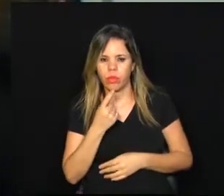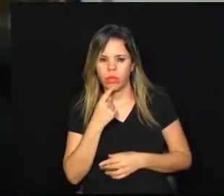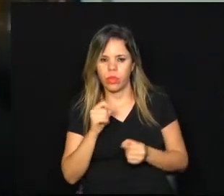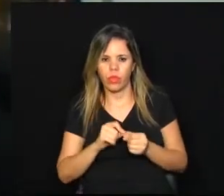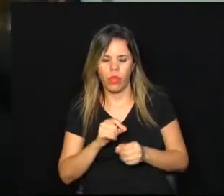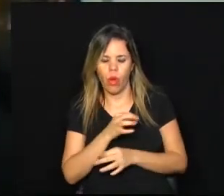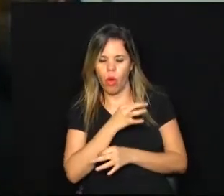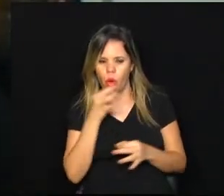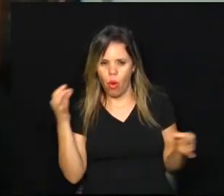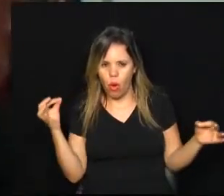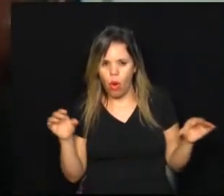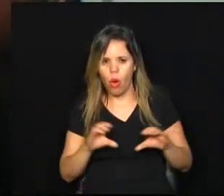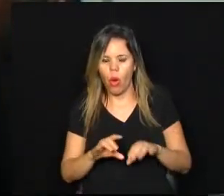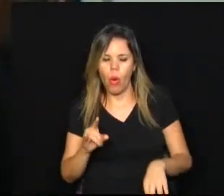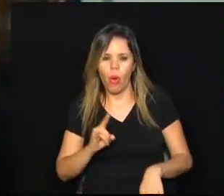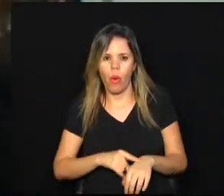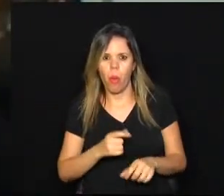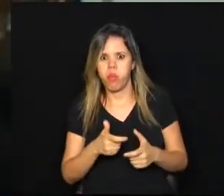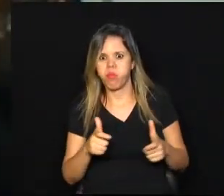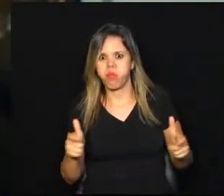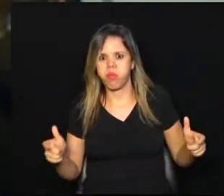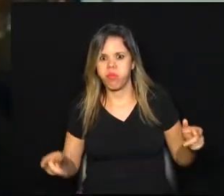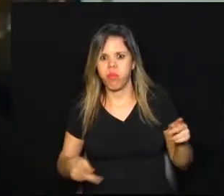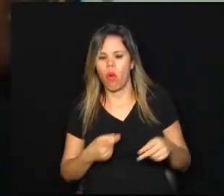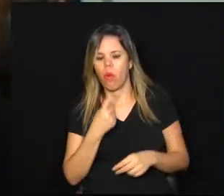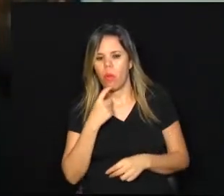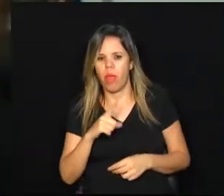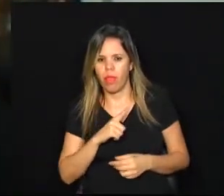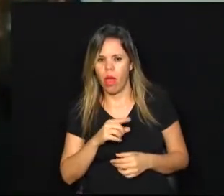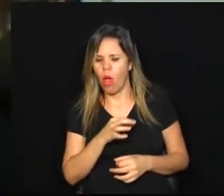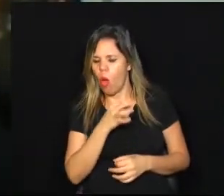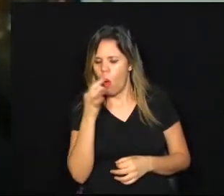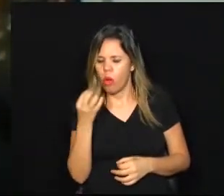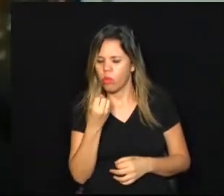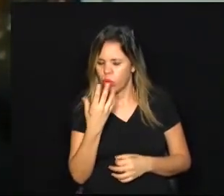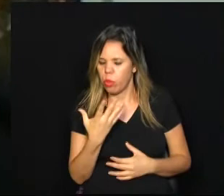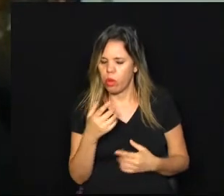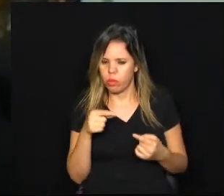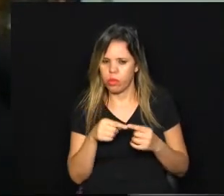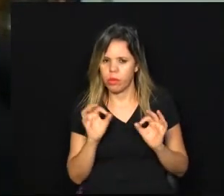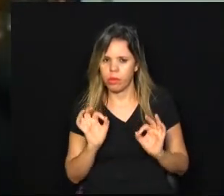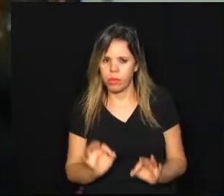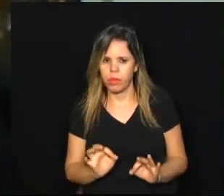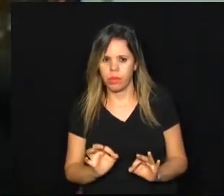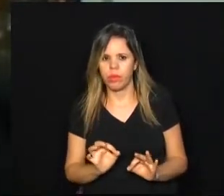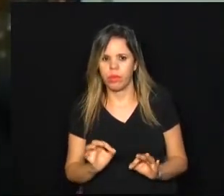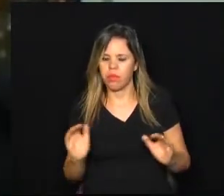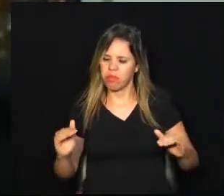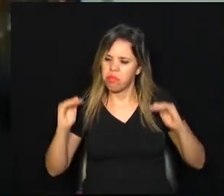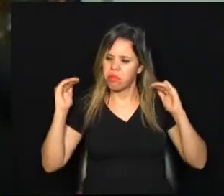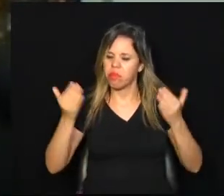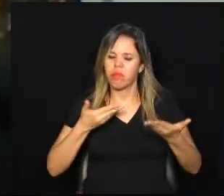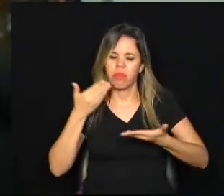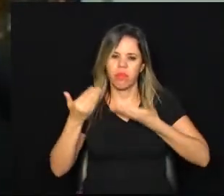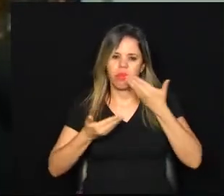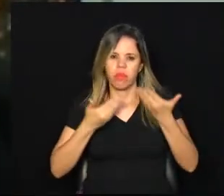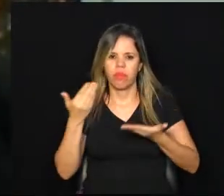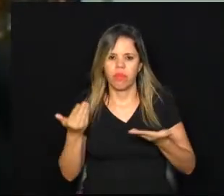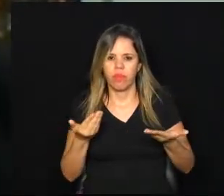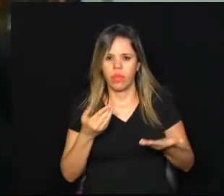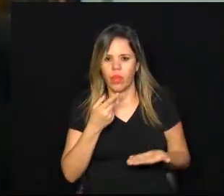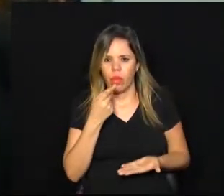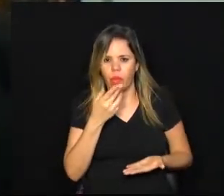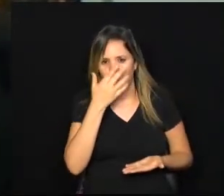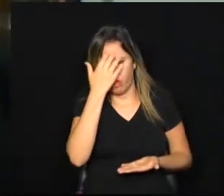de esgoto, com a população que tem Campinas, proporcionalmente também é algo extremamente elogiável. Então, eu diria